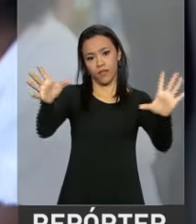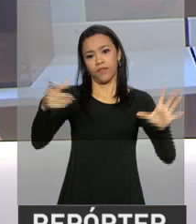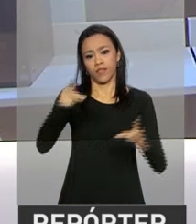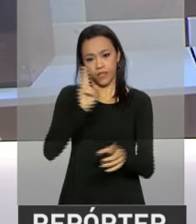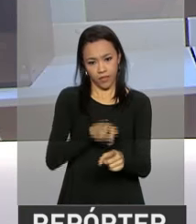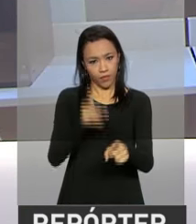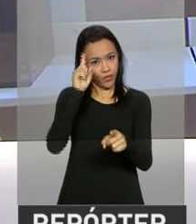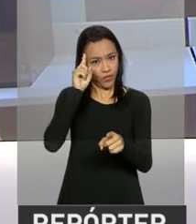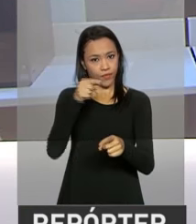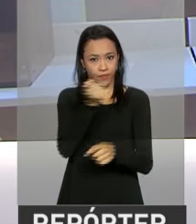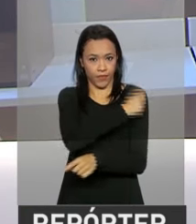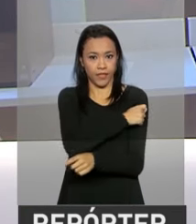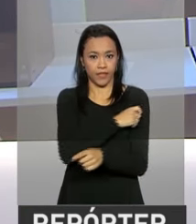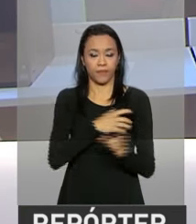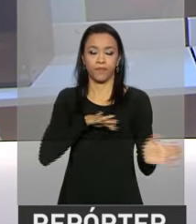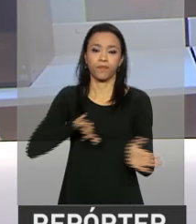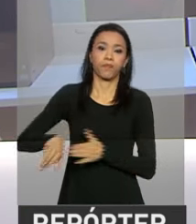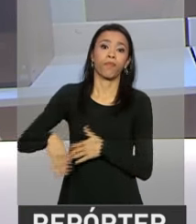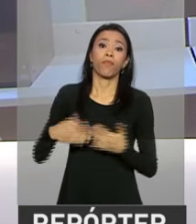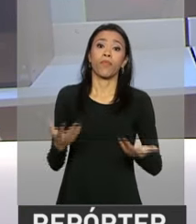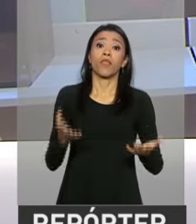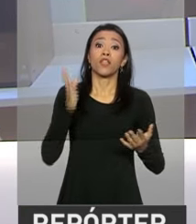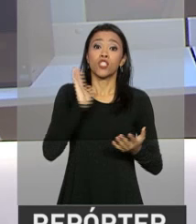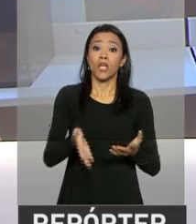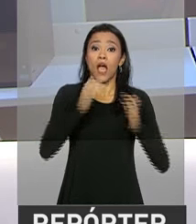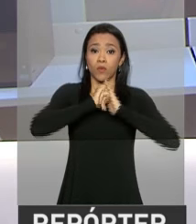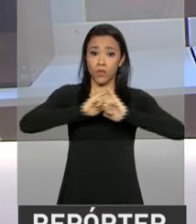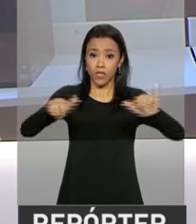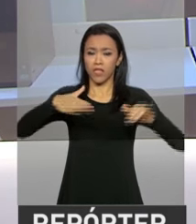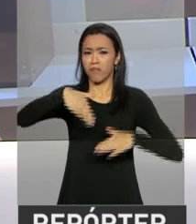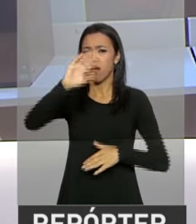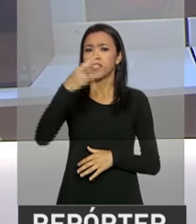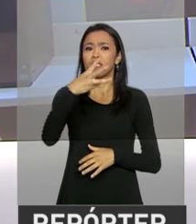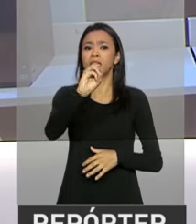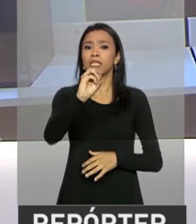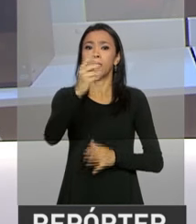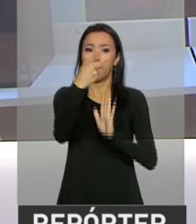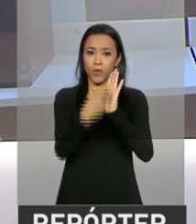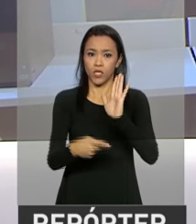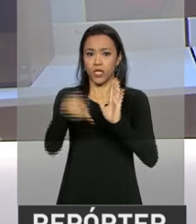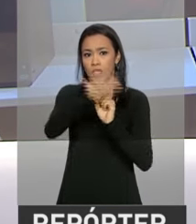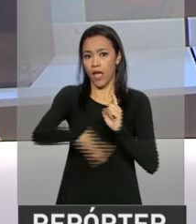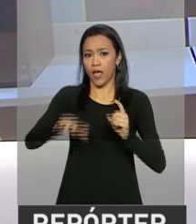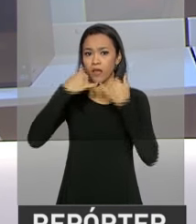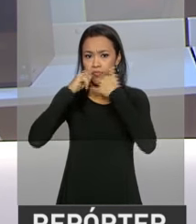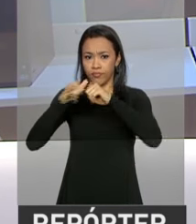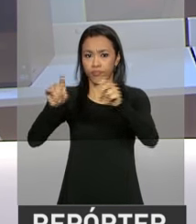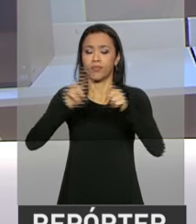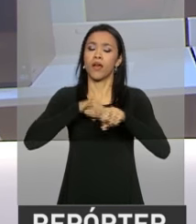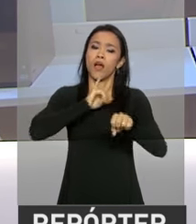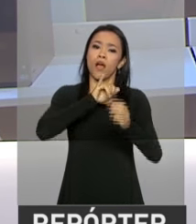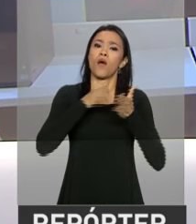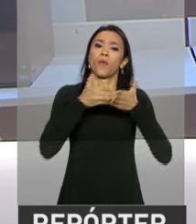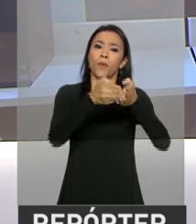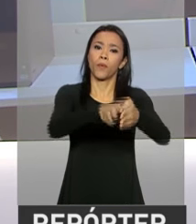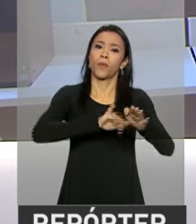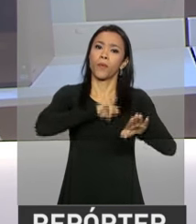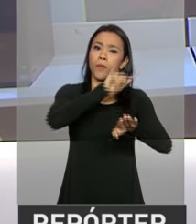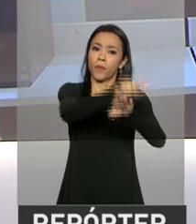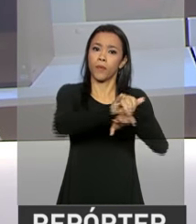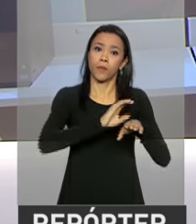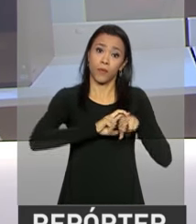dia. Olha, foi anunciada a concessão de mais de 30 projetos nas áreas de energia, aeroportos, portos,